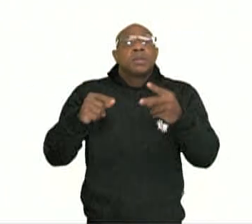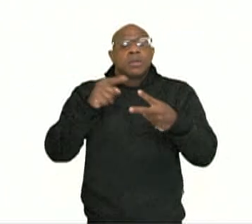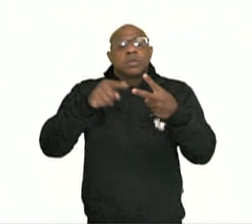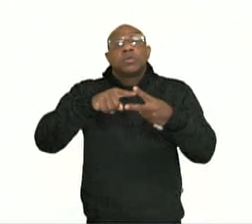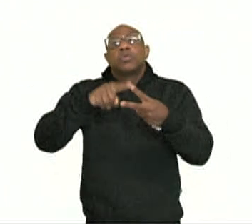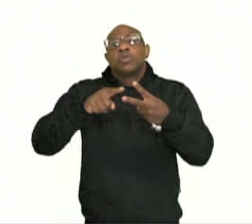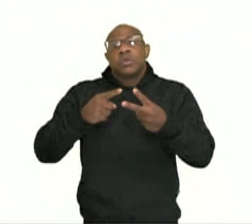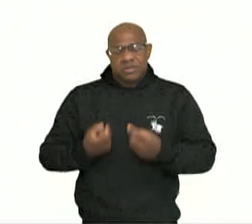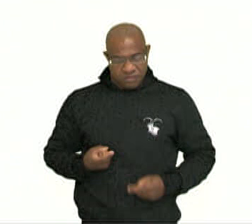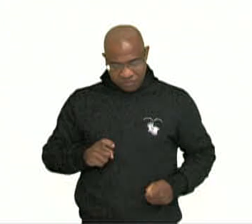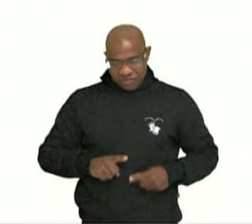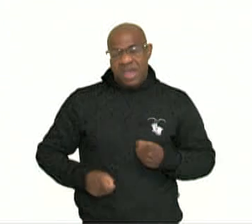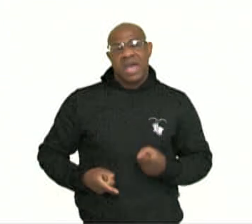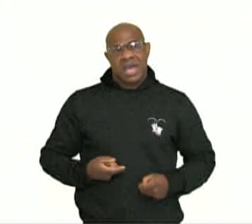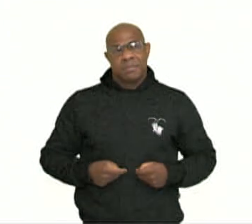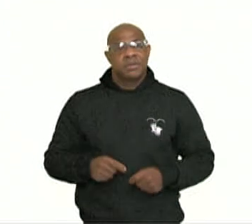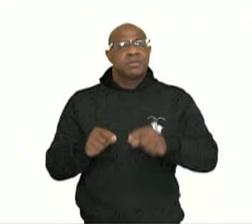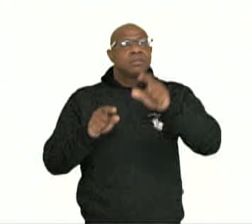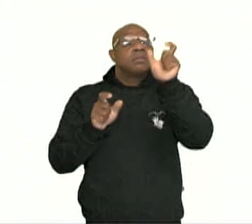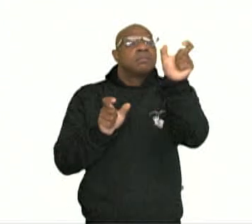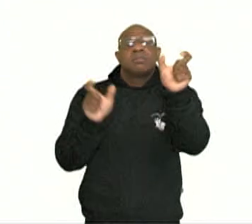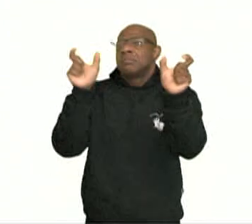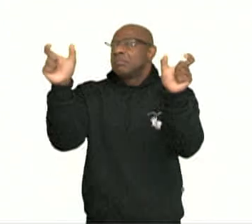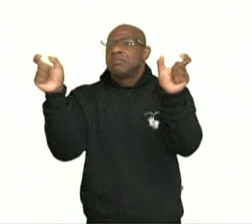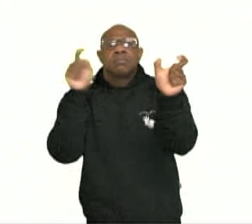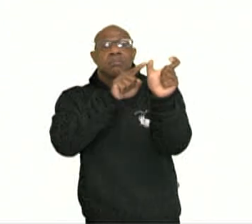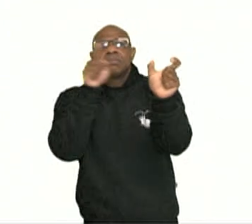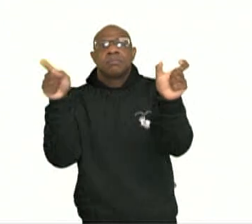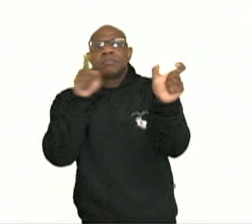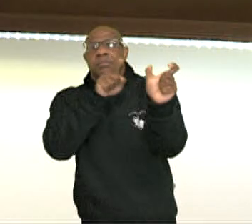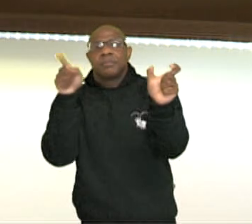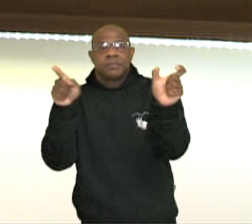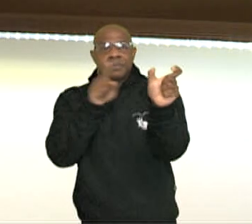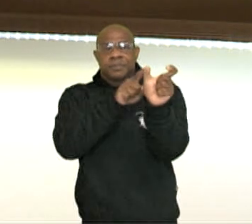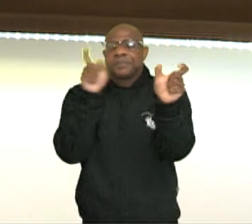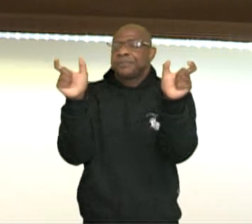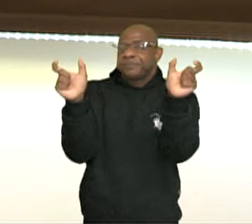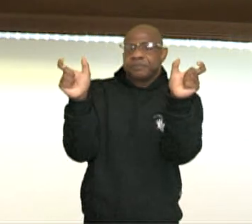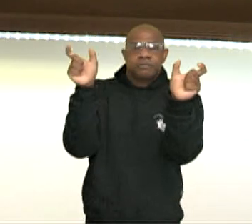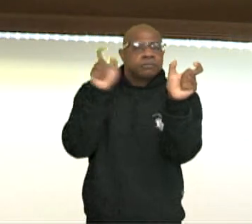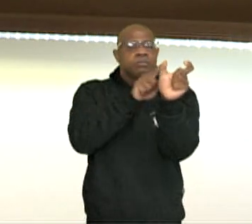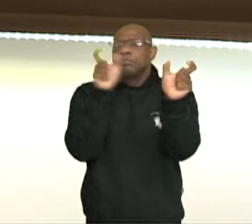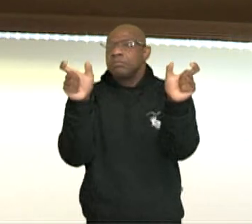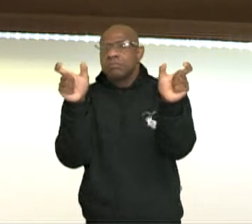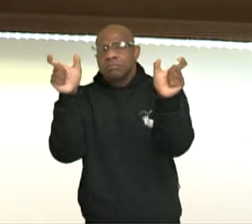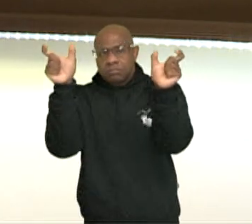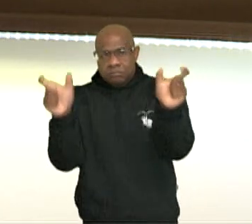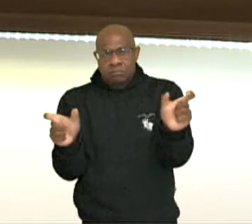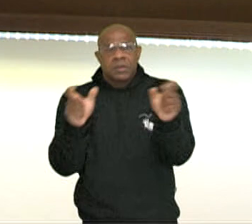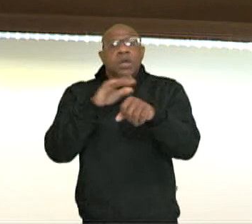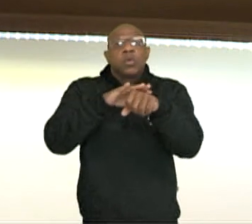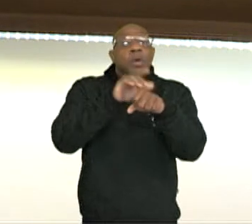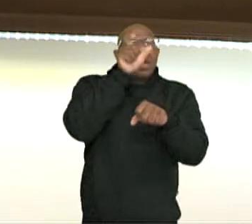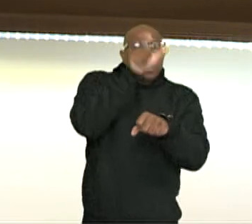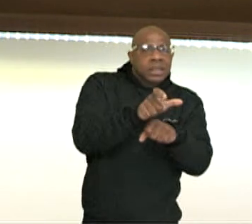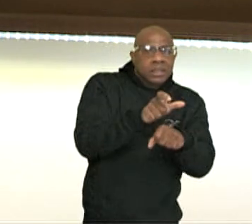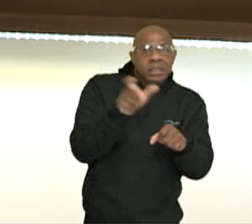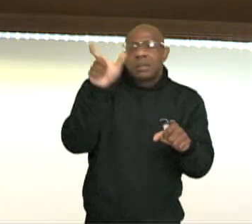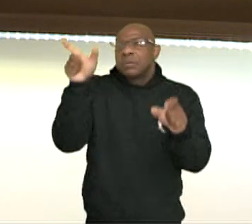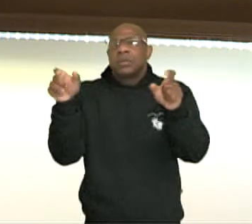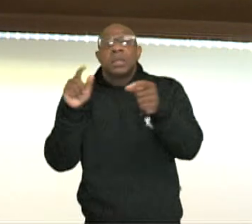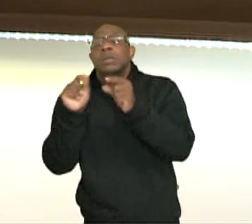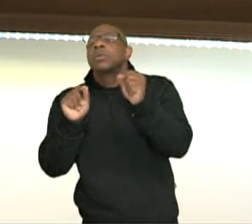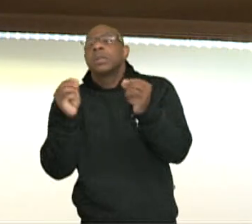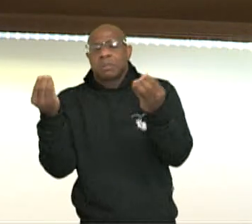humanas causadas pelos plateumintos ou os nematódios, também chamados de nemateumintos. E o que você vai fazer depois? Você vai